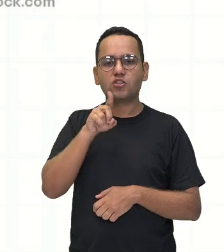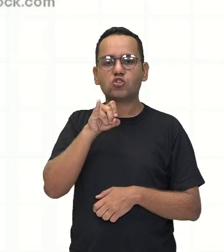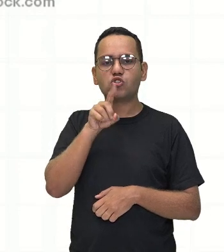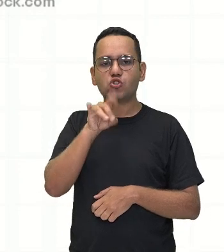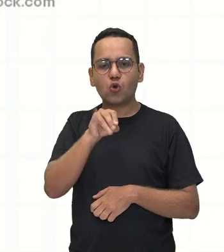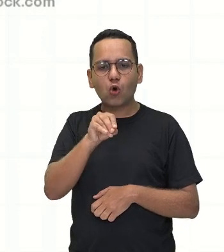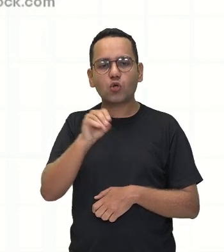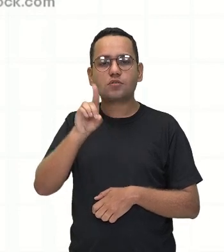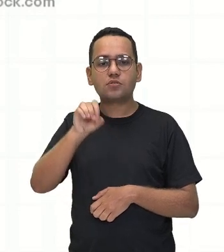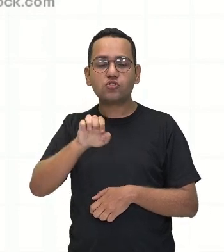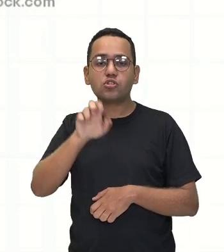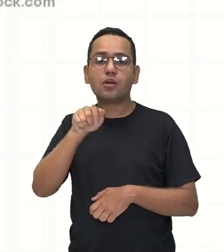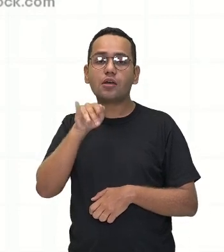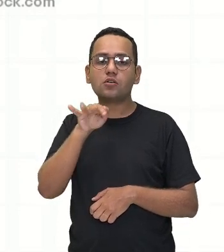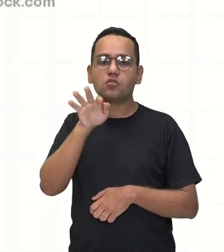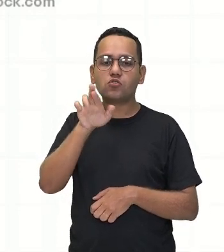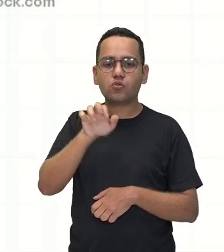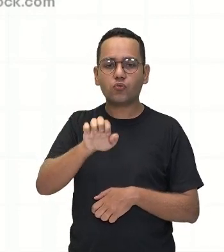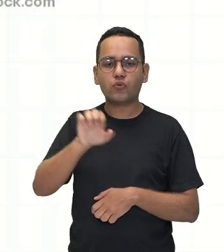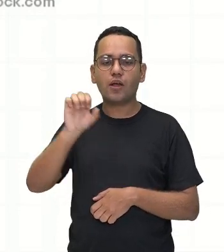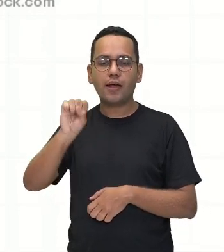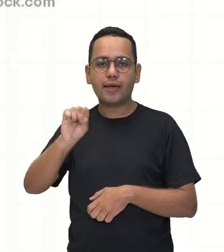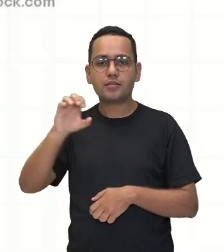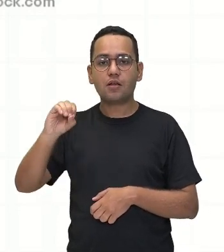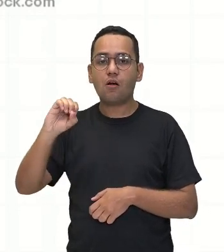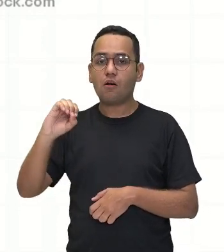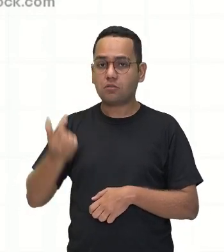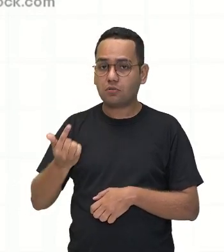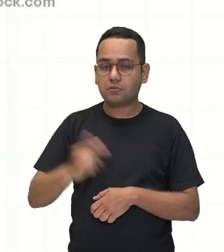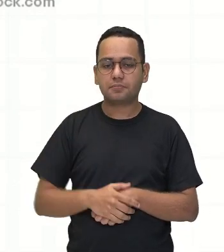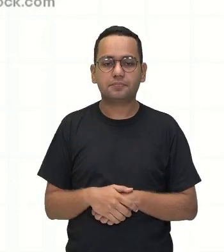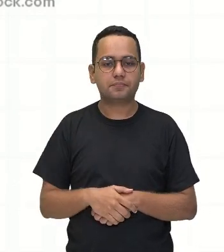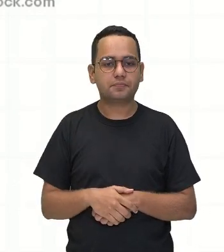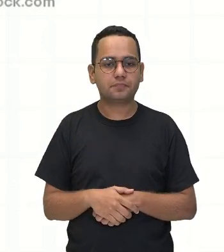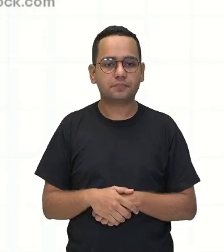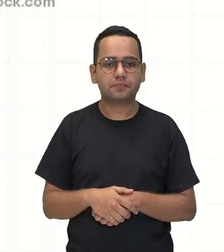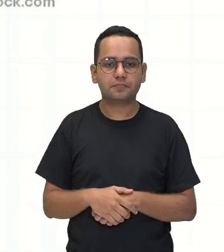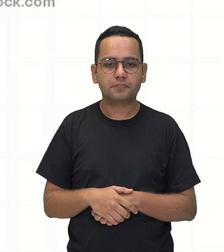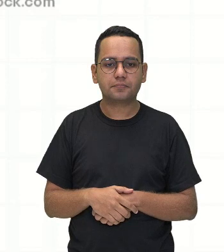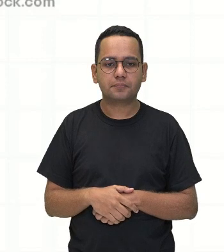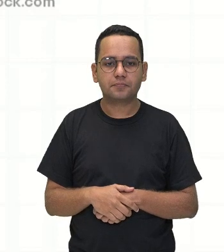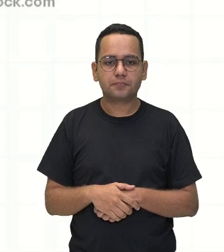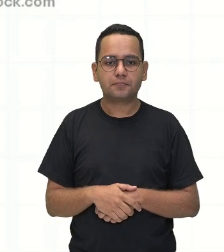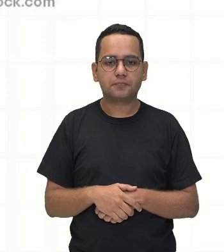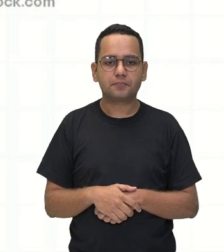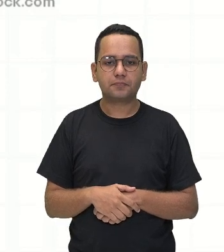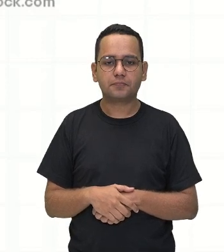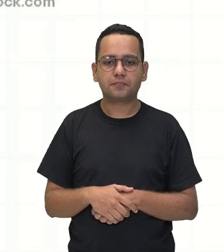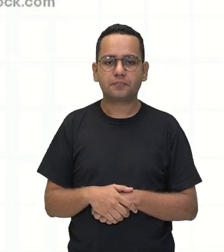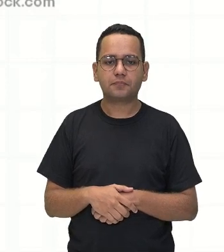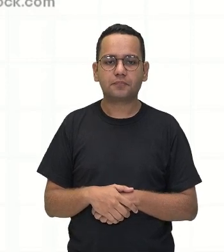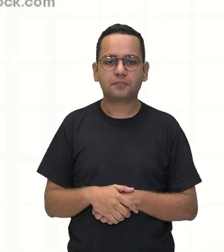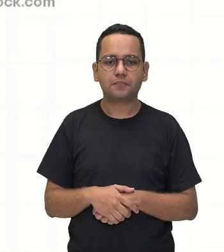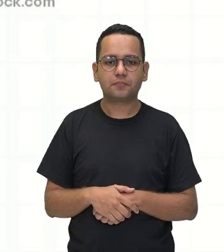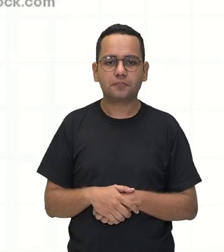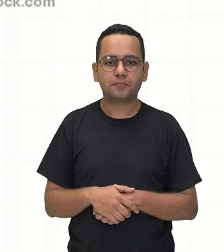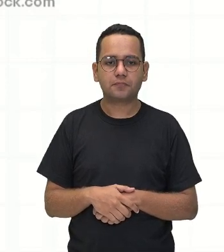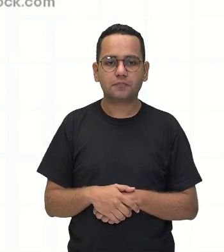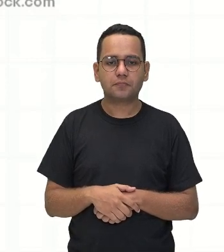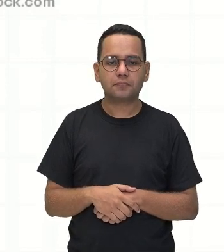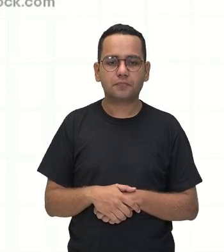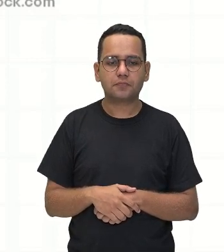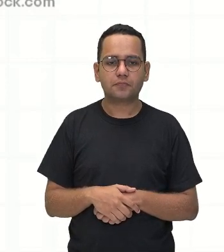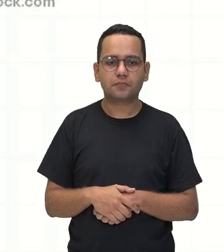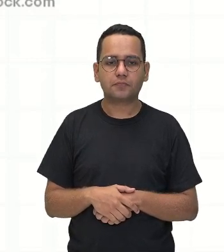que é produzido em diversos produtos, mas nós temos aí o conjunto deles, tá? Em que é